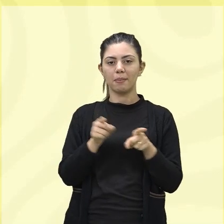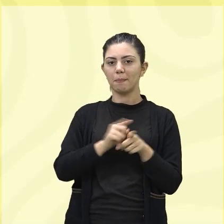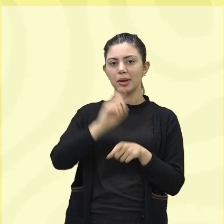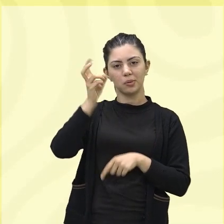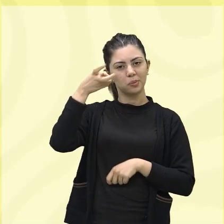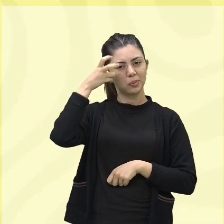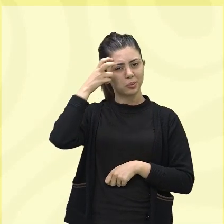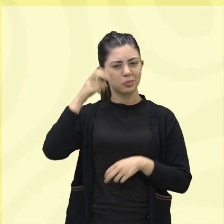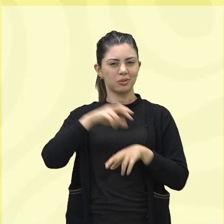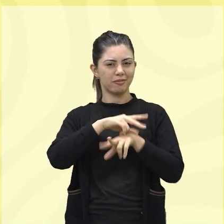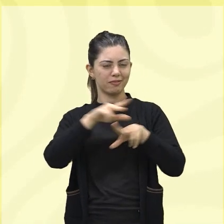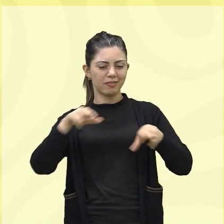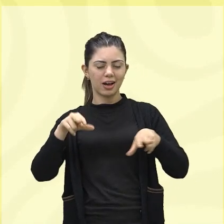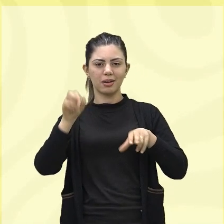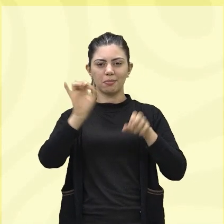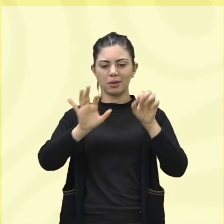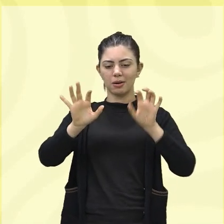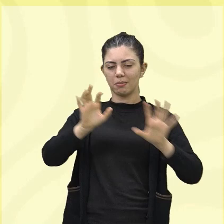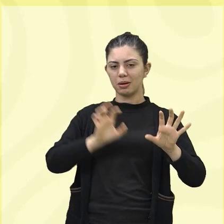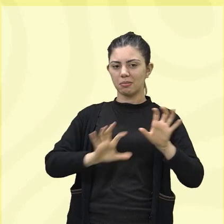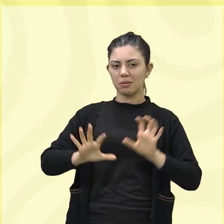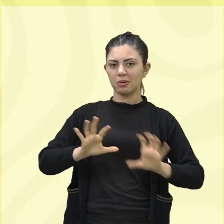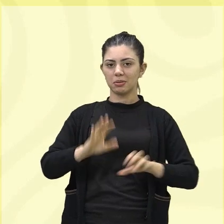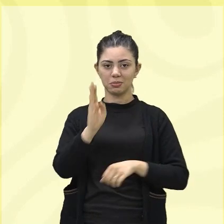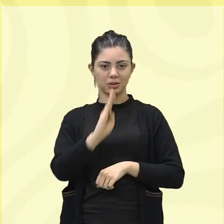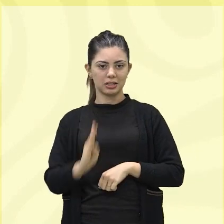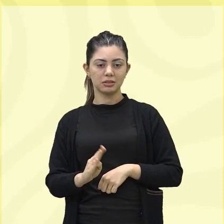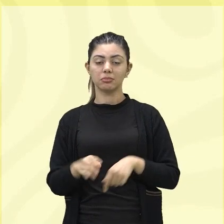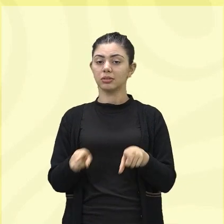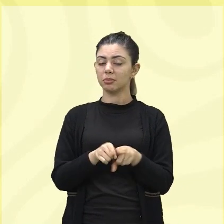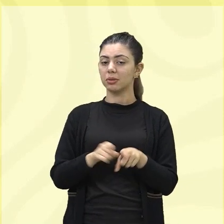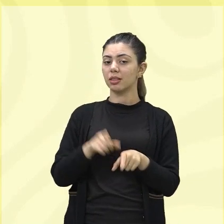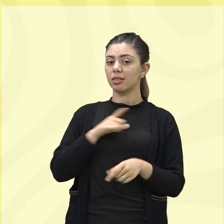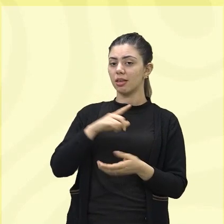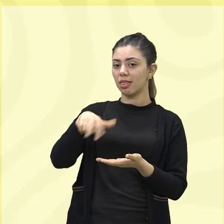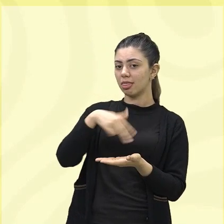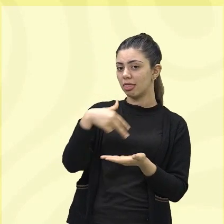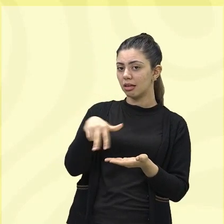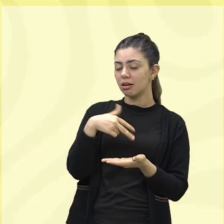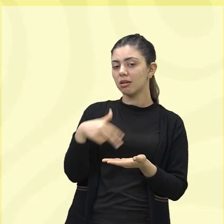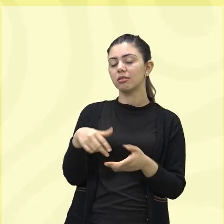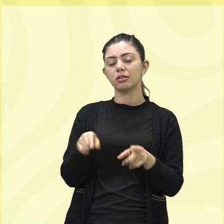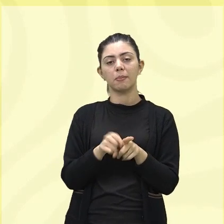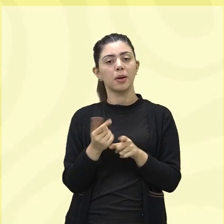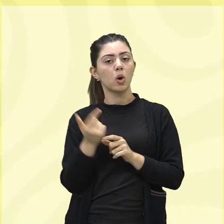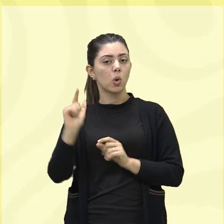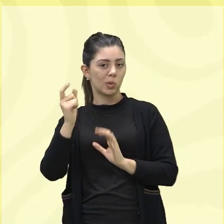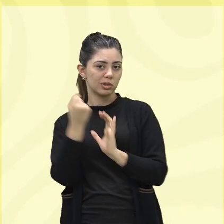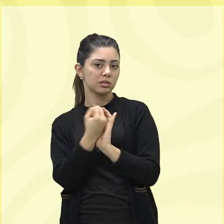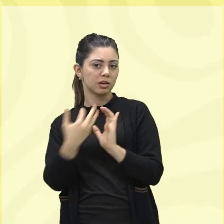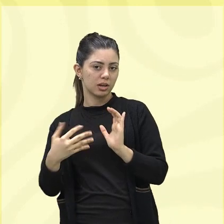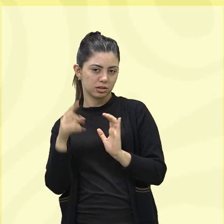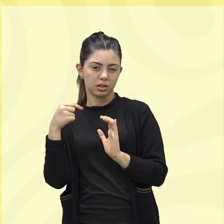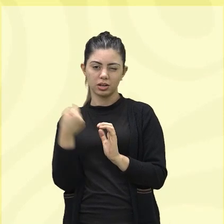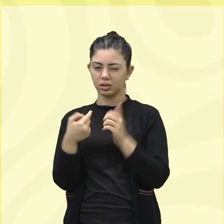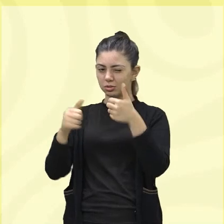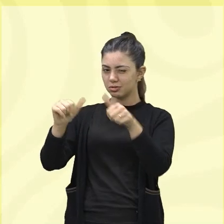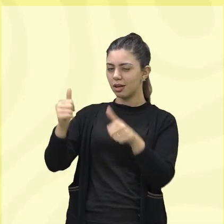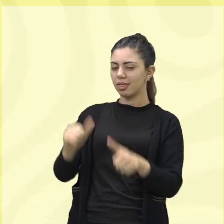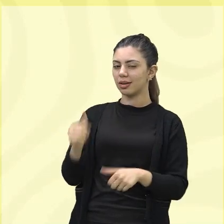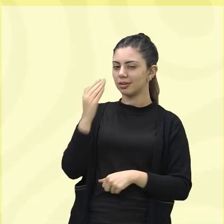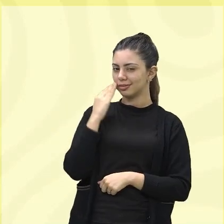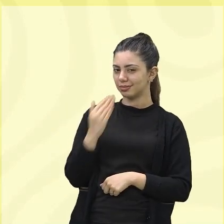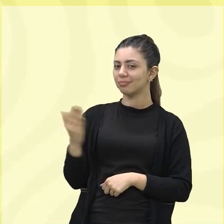também a questão das danças, né? E temos também outros elementos que a gente pode analisar nesse processo